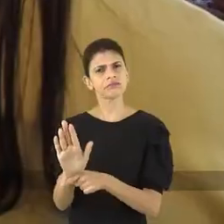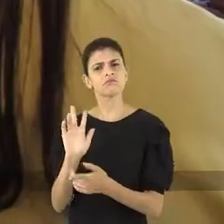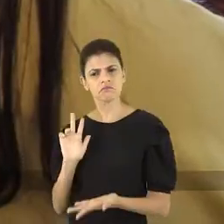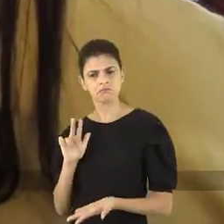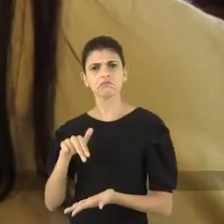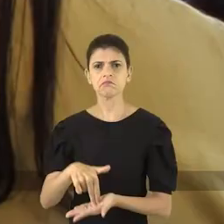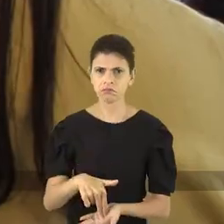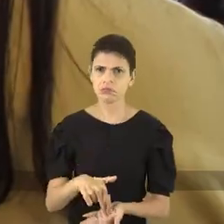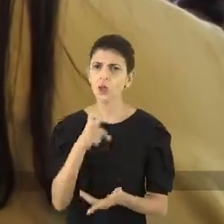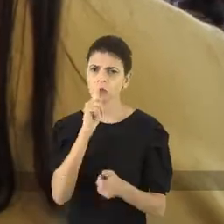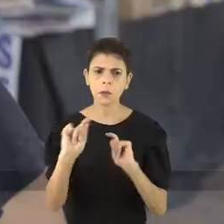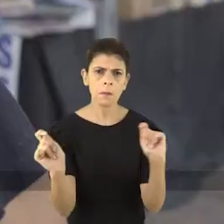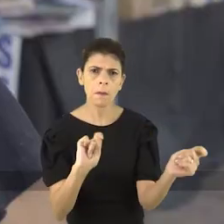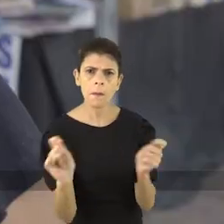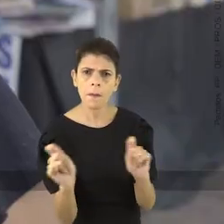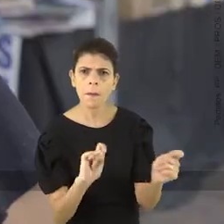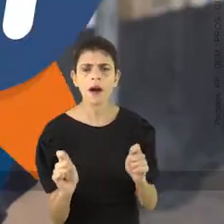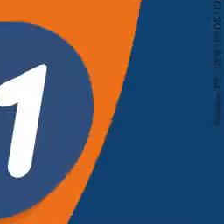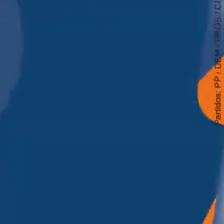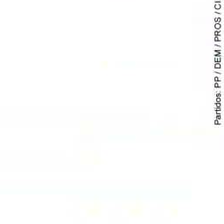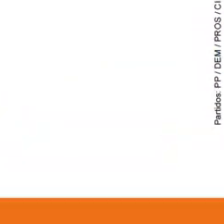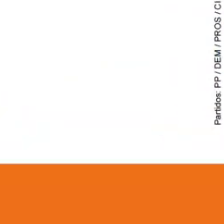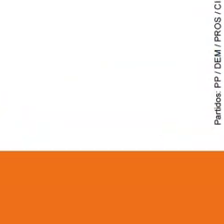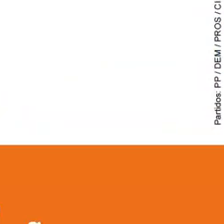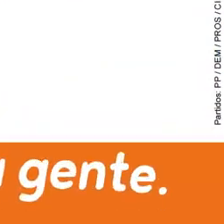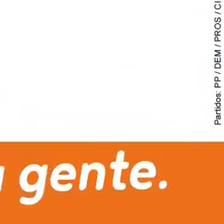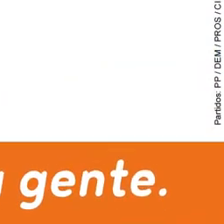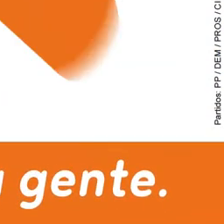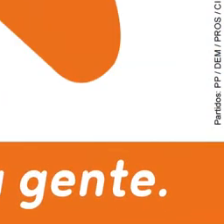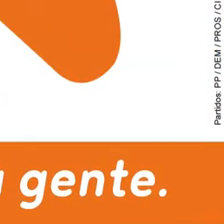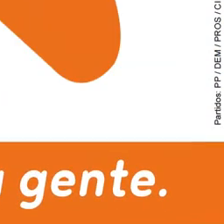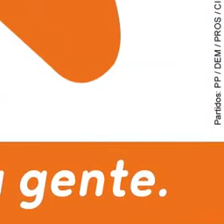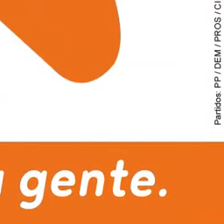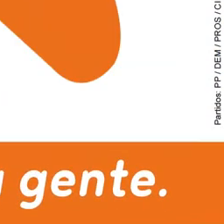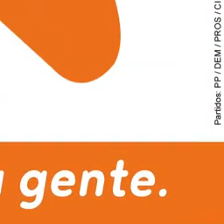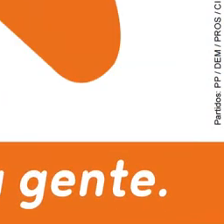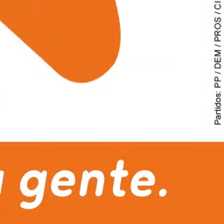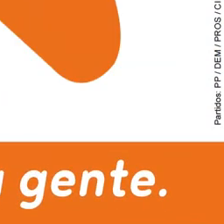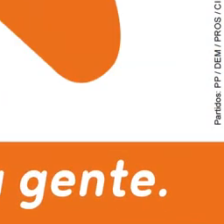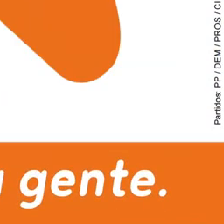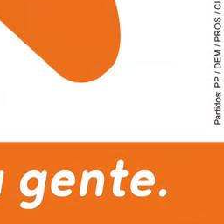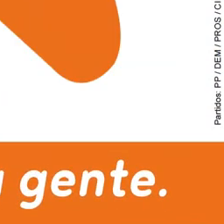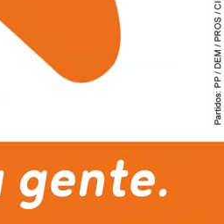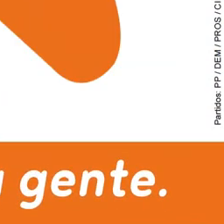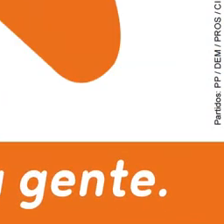questão de pagar todos os funcionários em dia. Nova Iguaçu, você é Rogério.